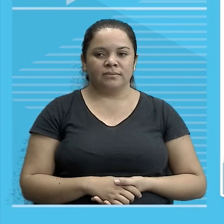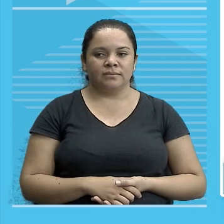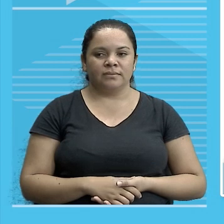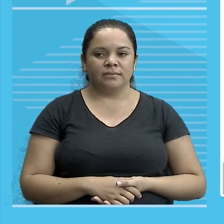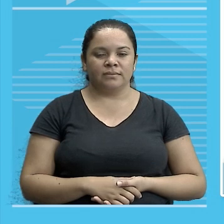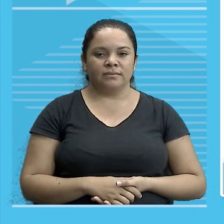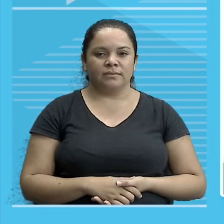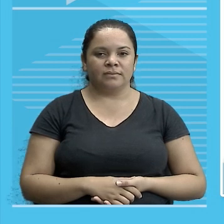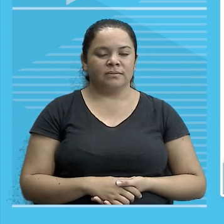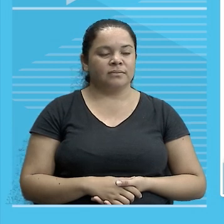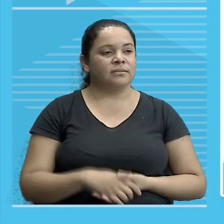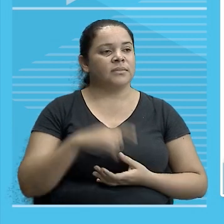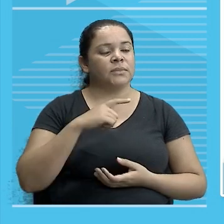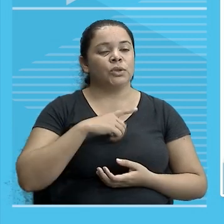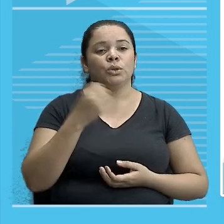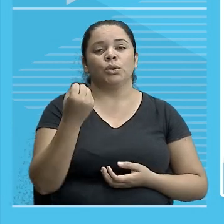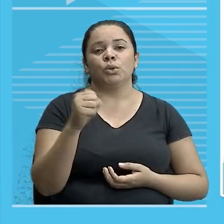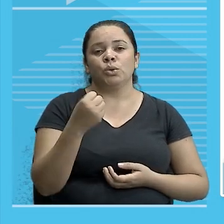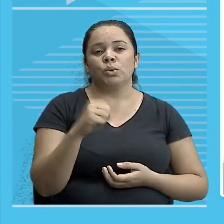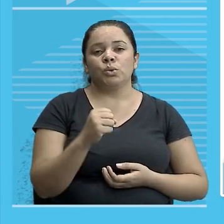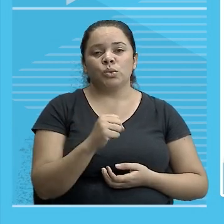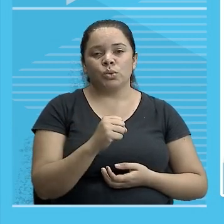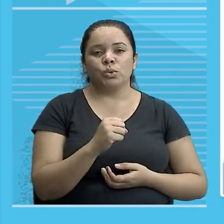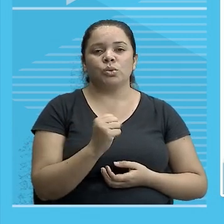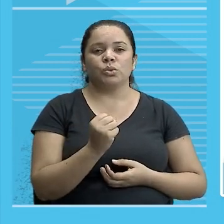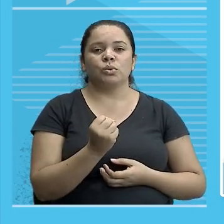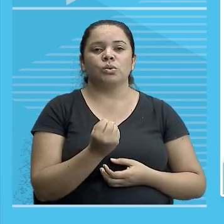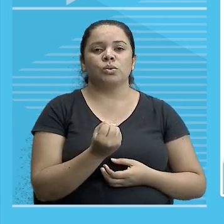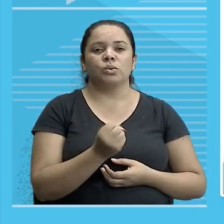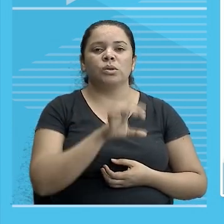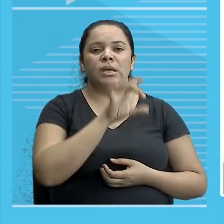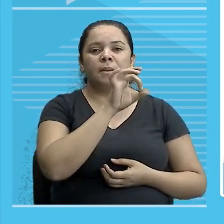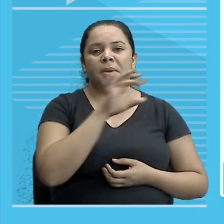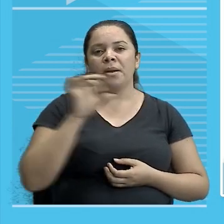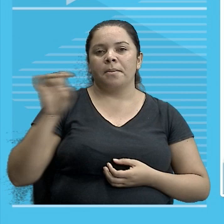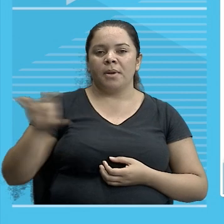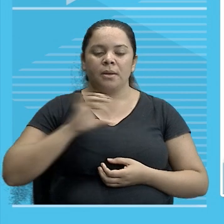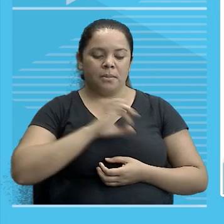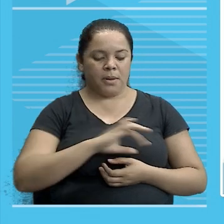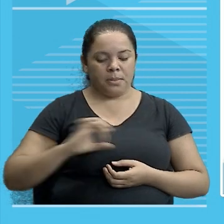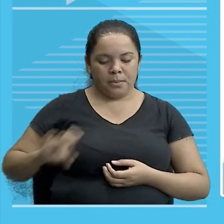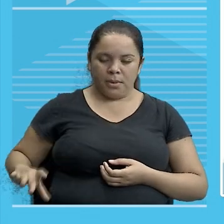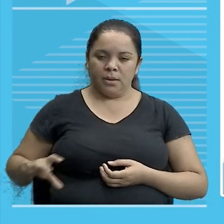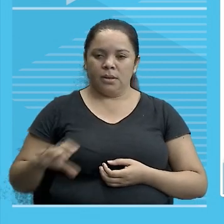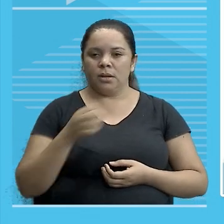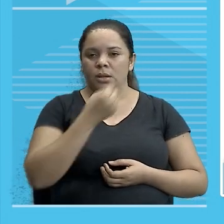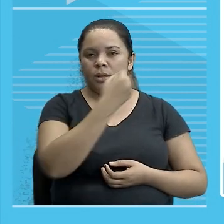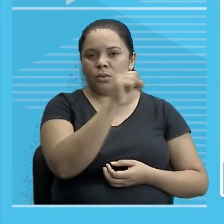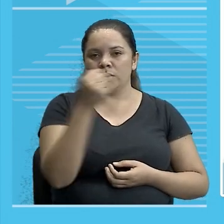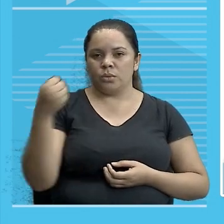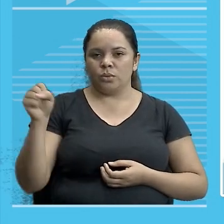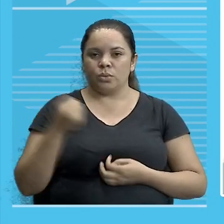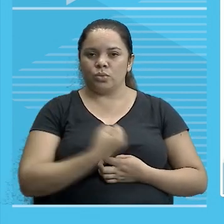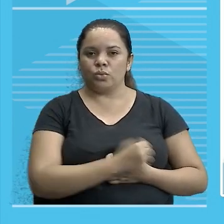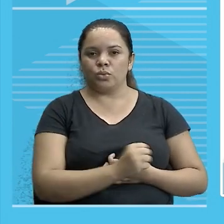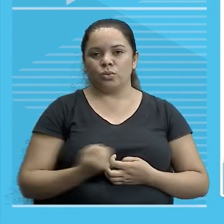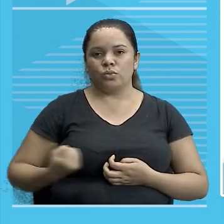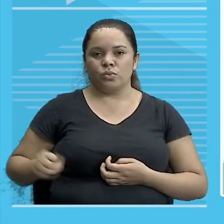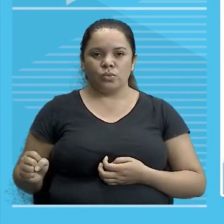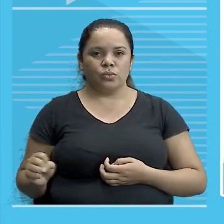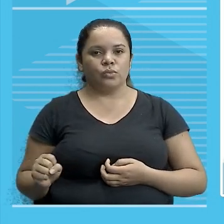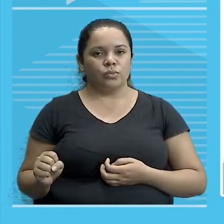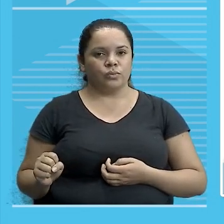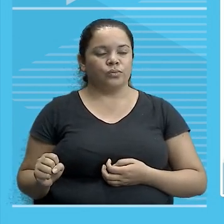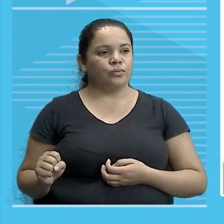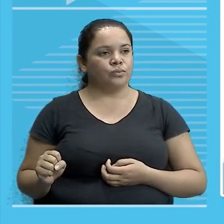Então, nós temos 8 dentes em cada quadrante, eles se repetem. Cada quadrante desse tem 8 dentes. Cisivo central, lateral, canino, primeiro